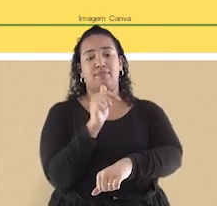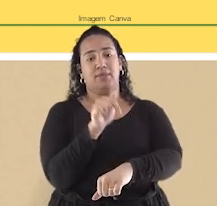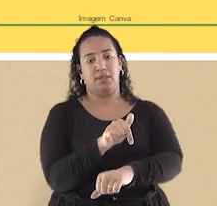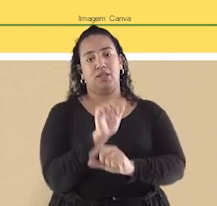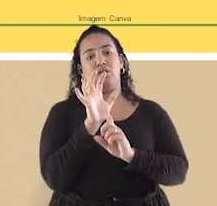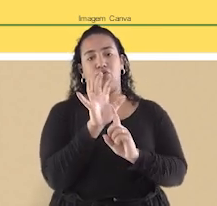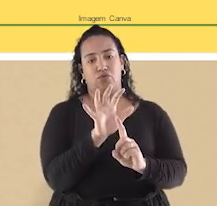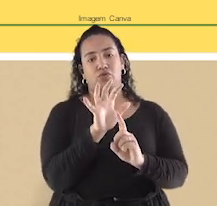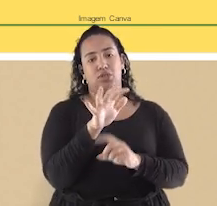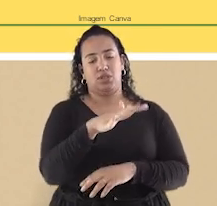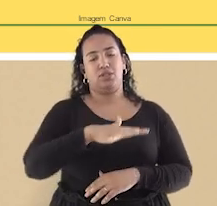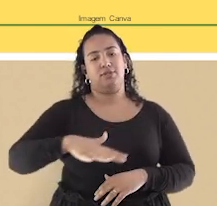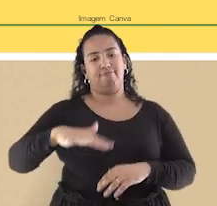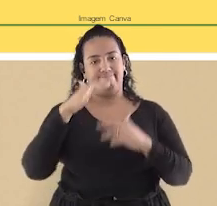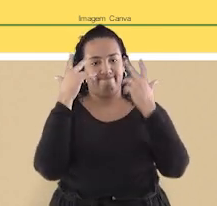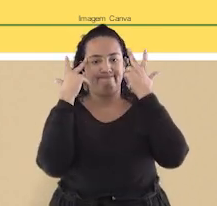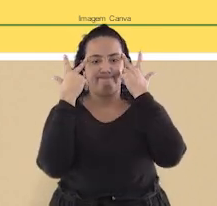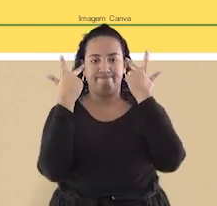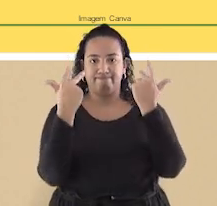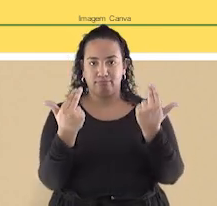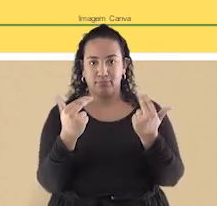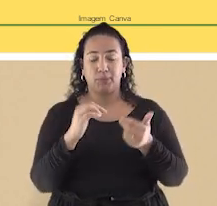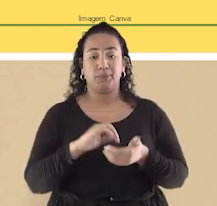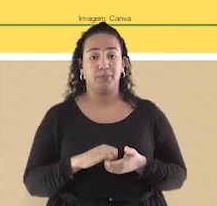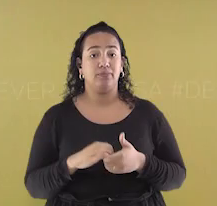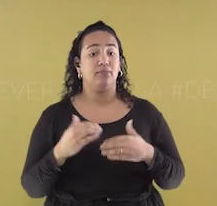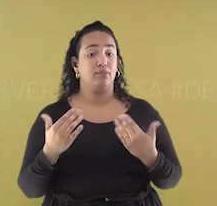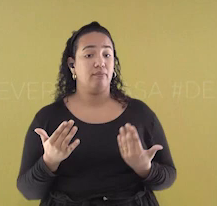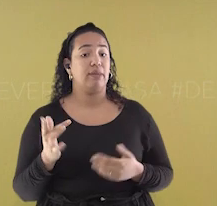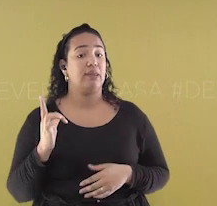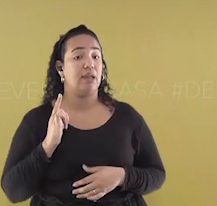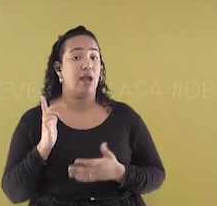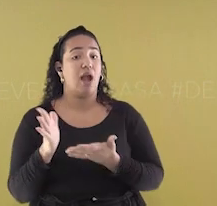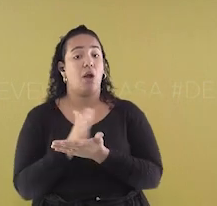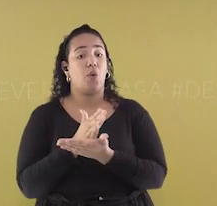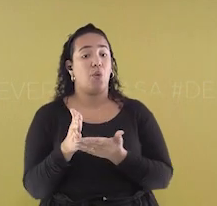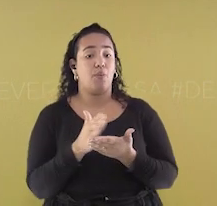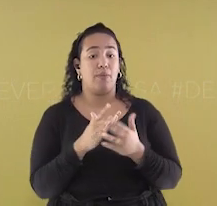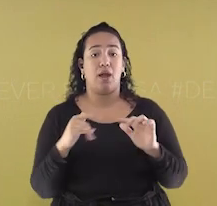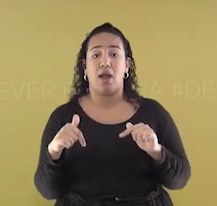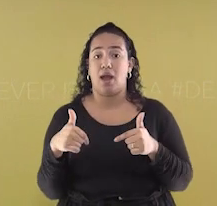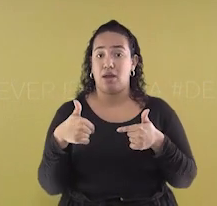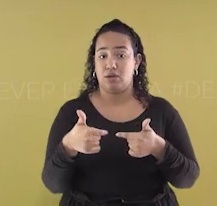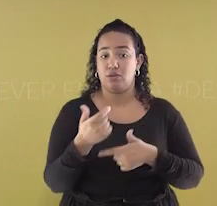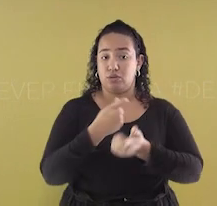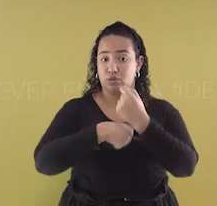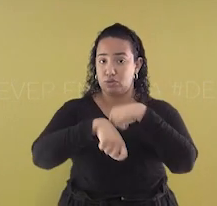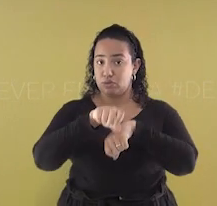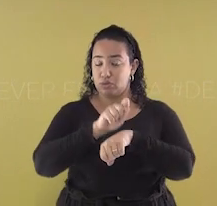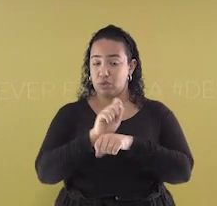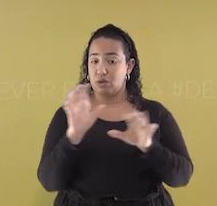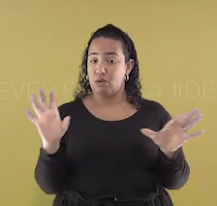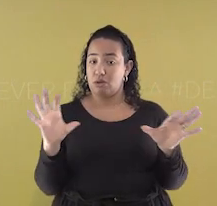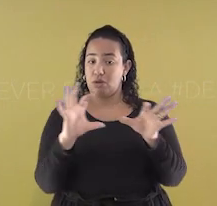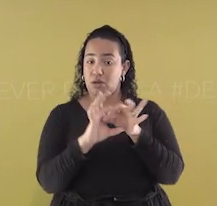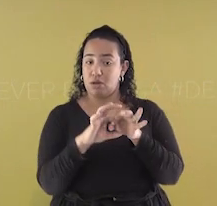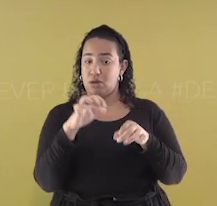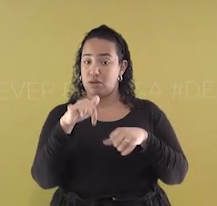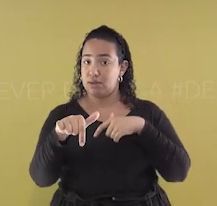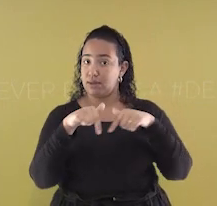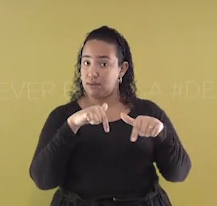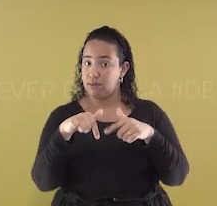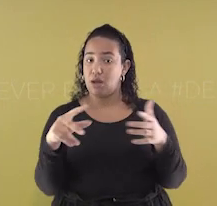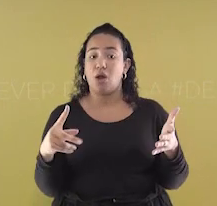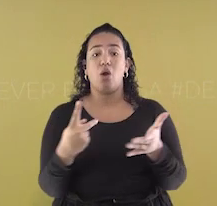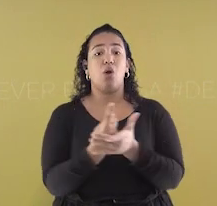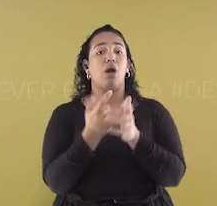exemplo de atividade que impacta nos espaços naturais. Algumas atividades econômicas, essas ligadas ao trabalho,